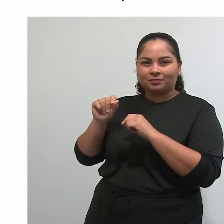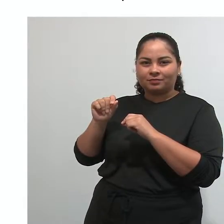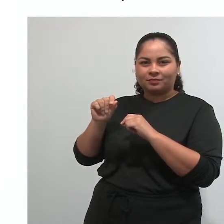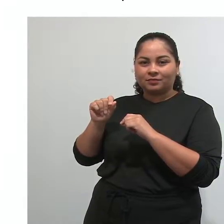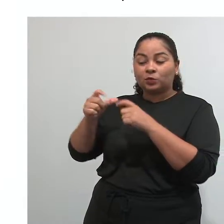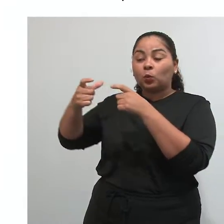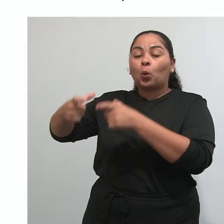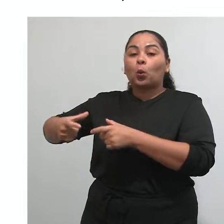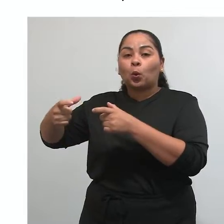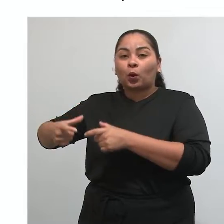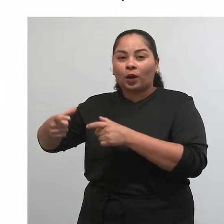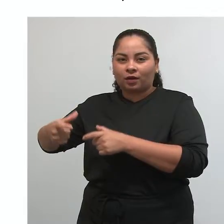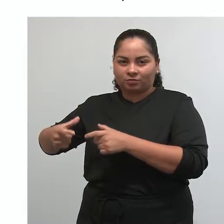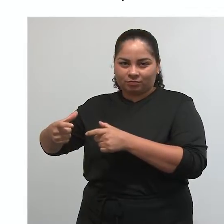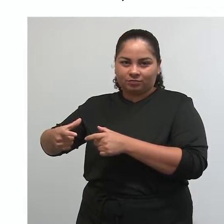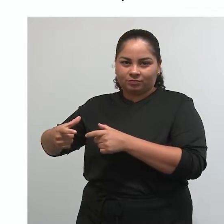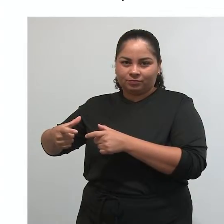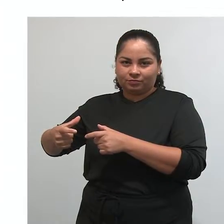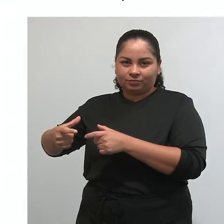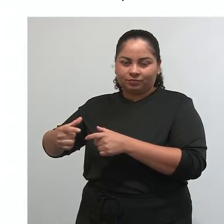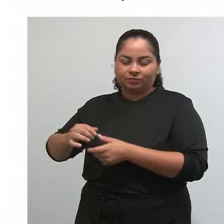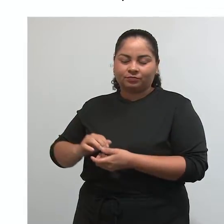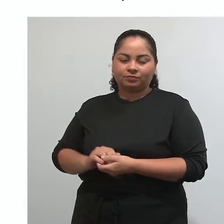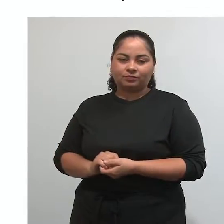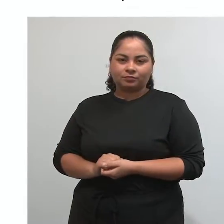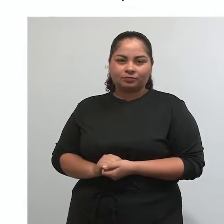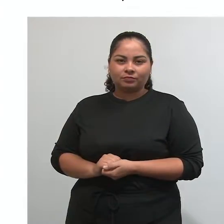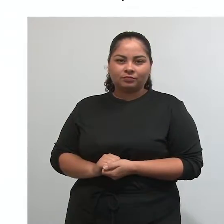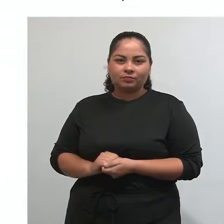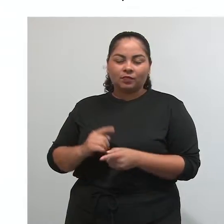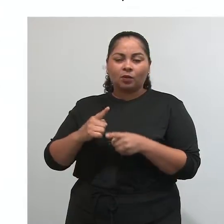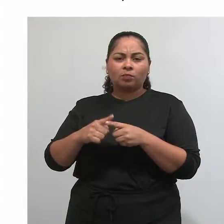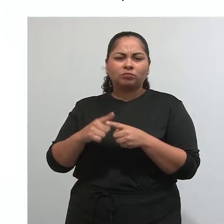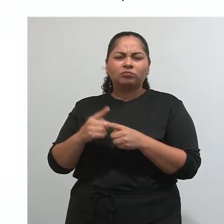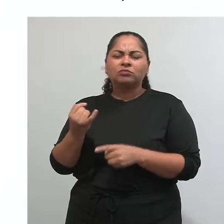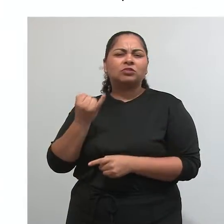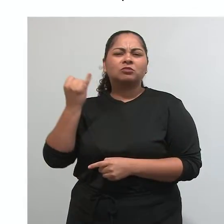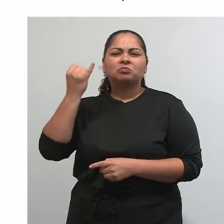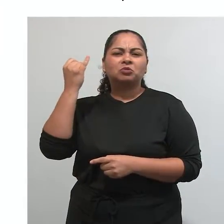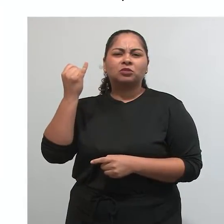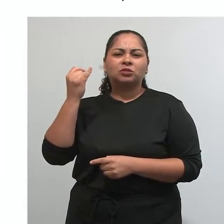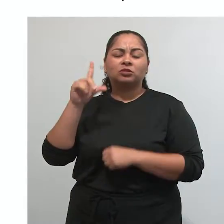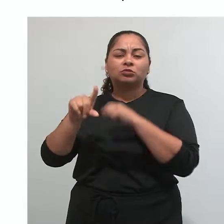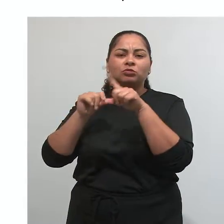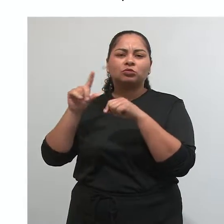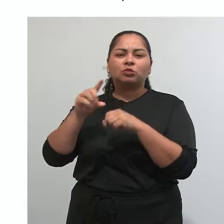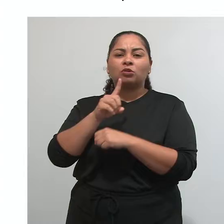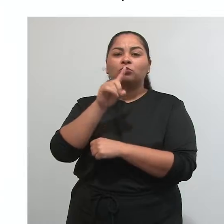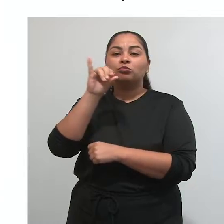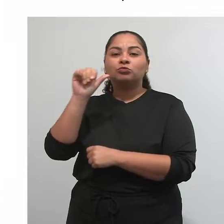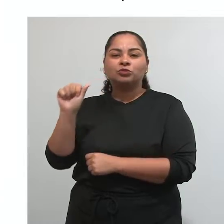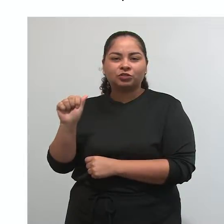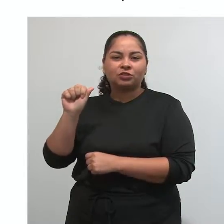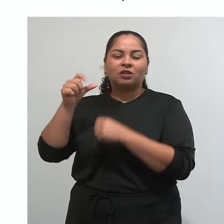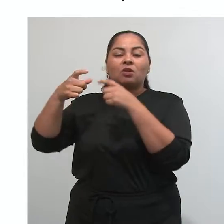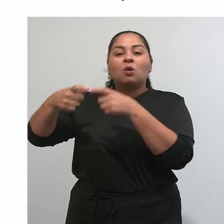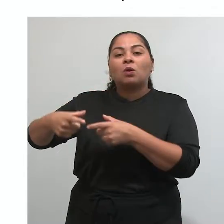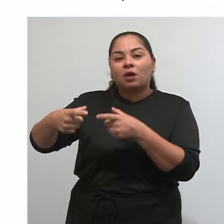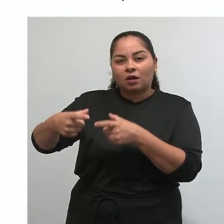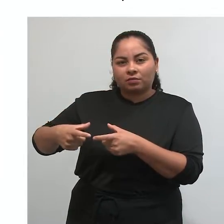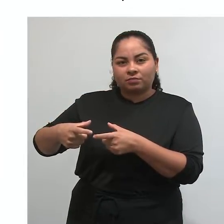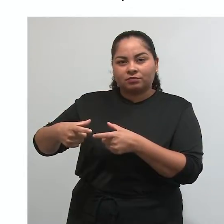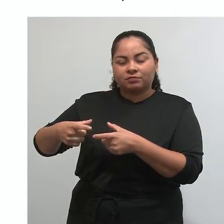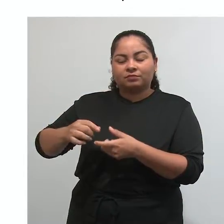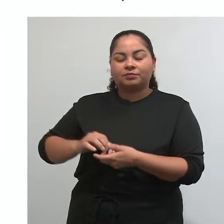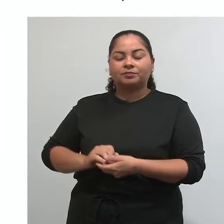tá? E o local que você vai realizar a sua atividade. Por que é importante primeiro definir data e local, para